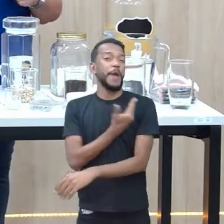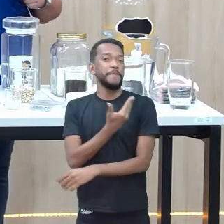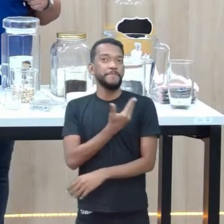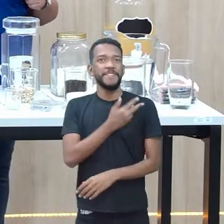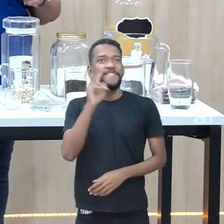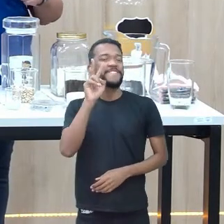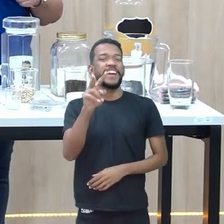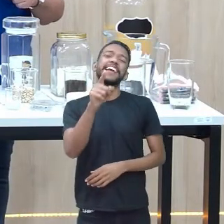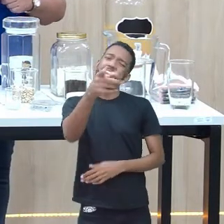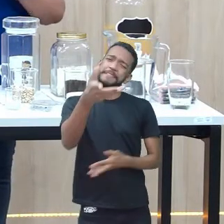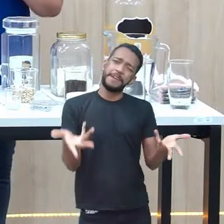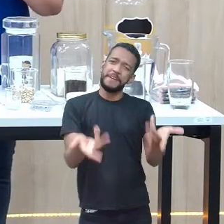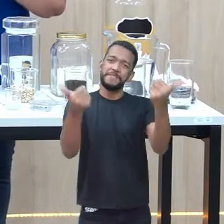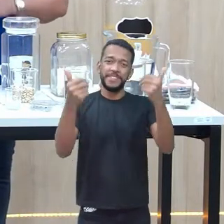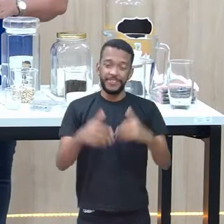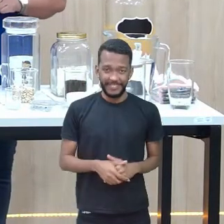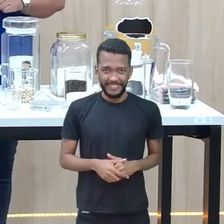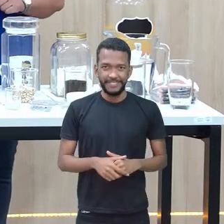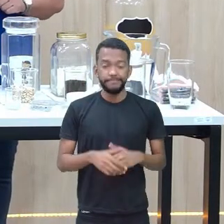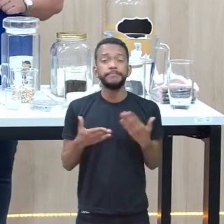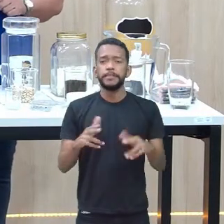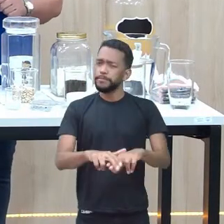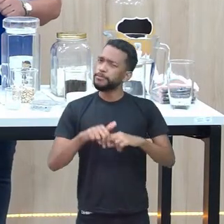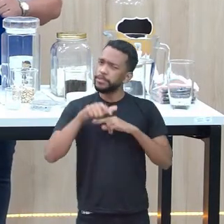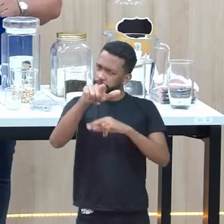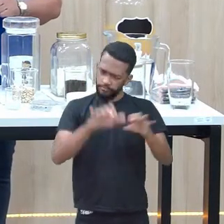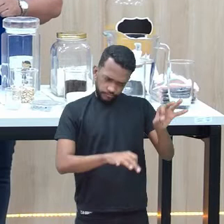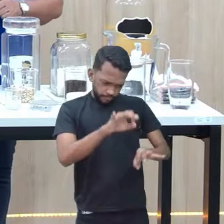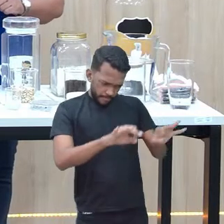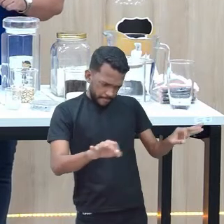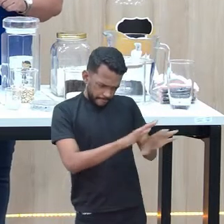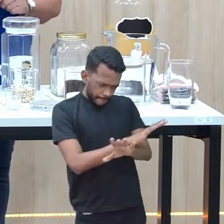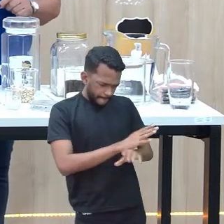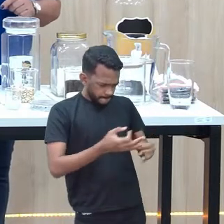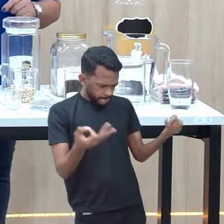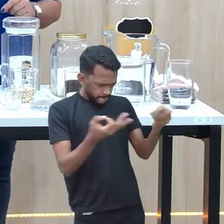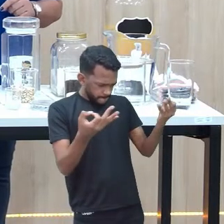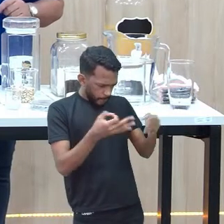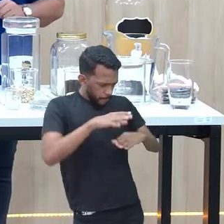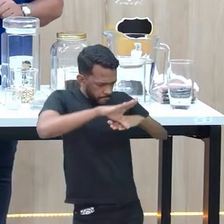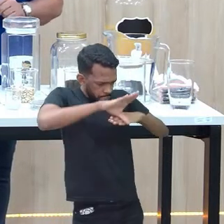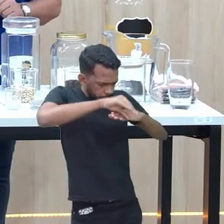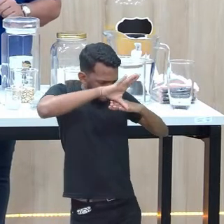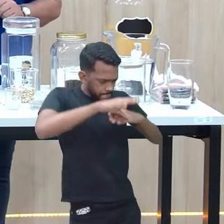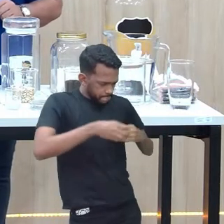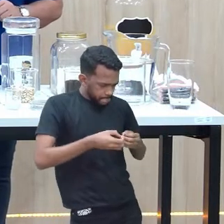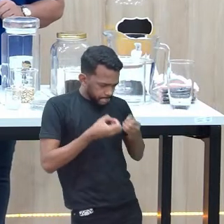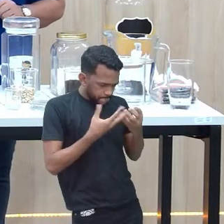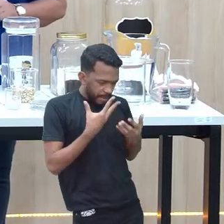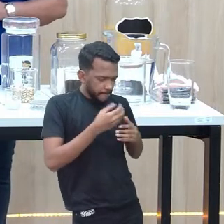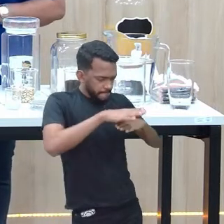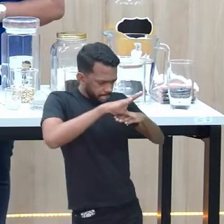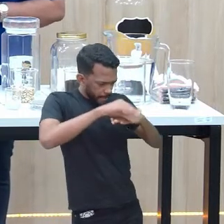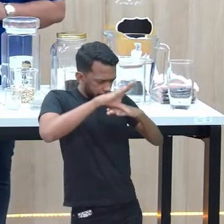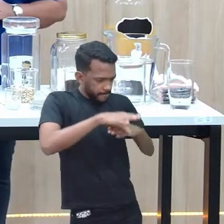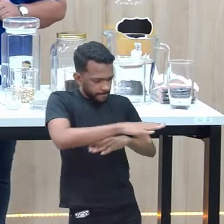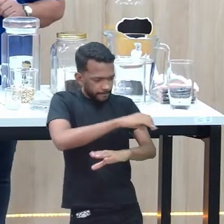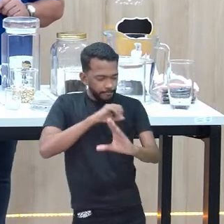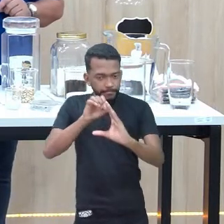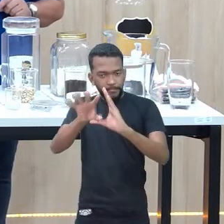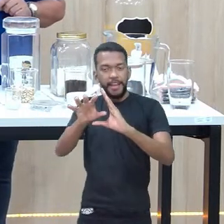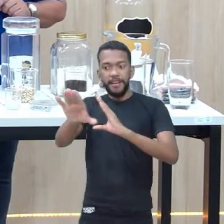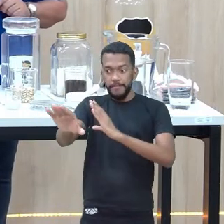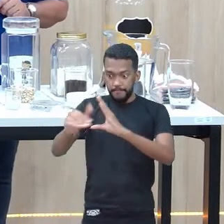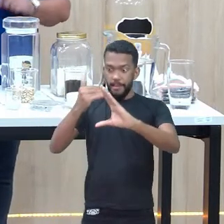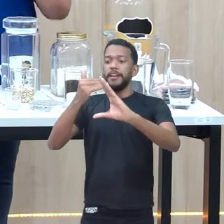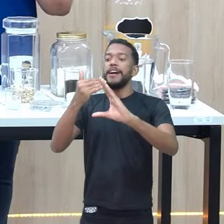Será incrível, não, pessoal? Por isso, caprichem nas atividades, fotografe bem e logo vocês vão ver o trabalho de